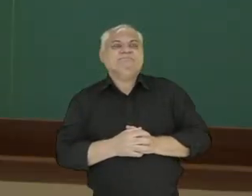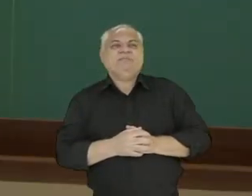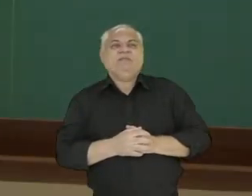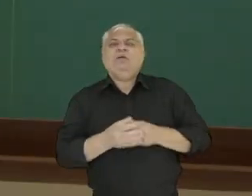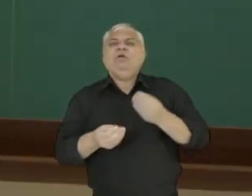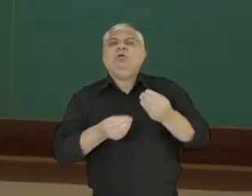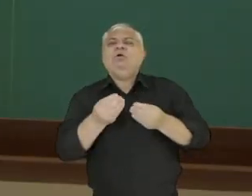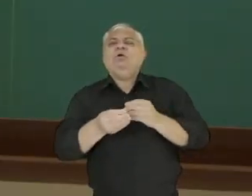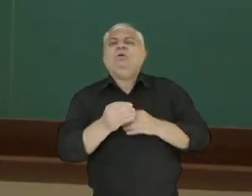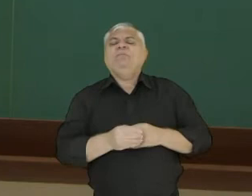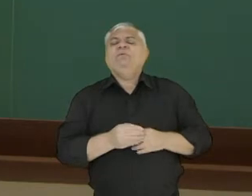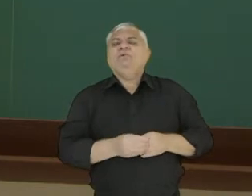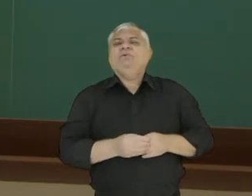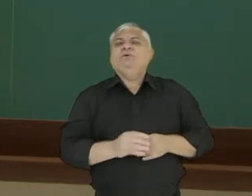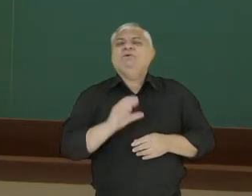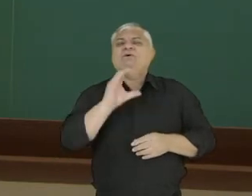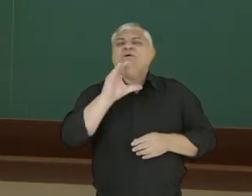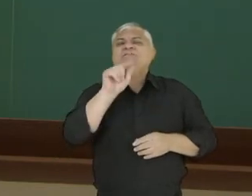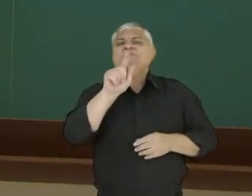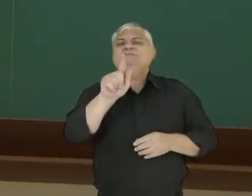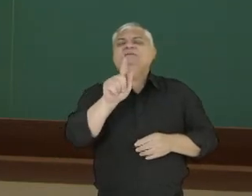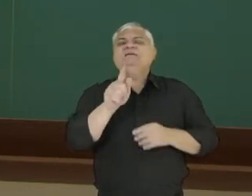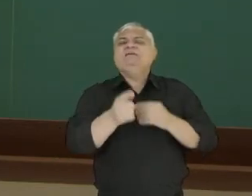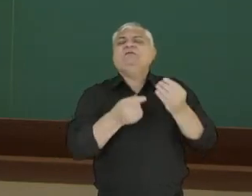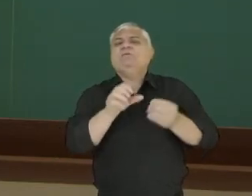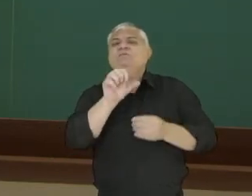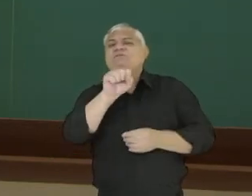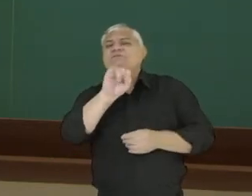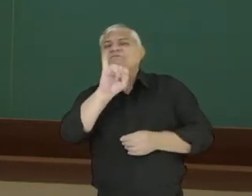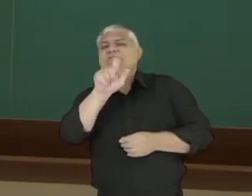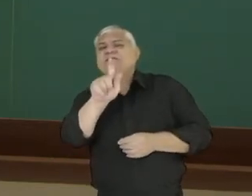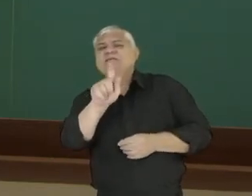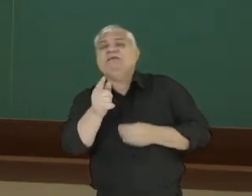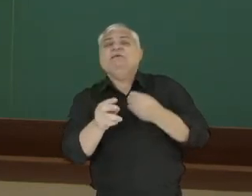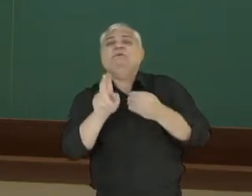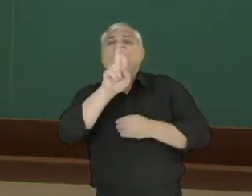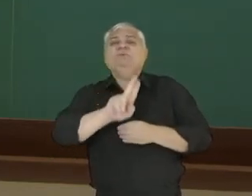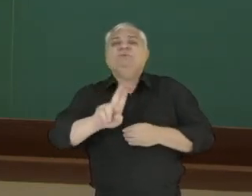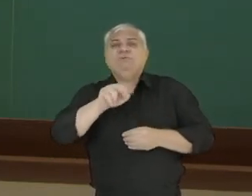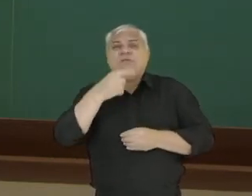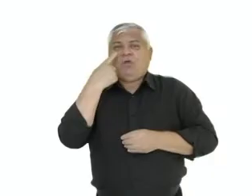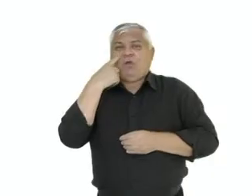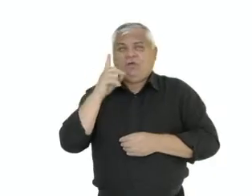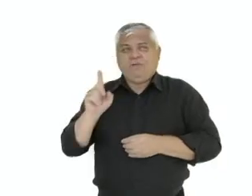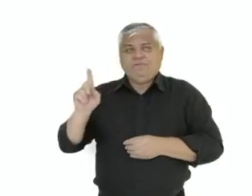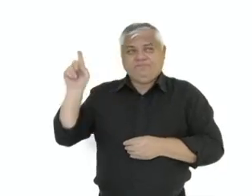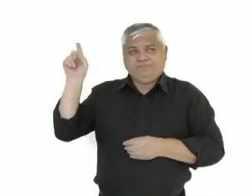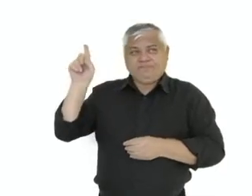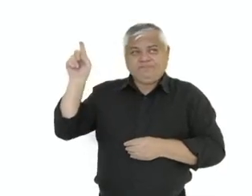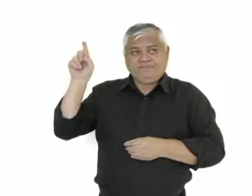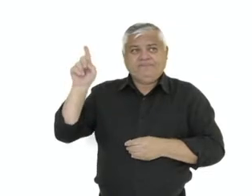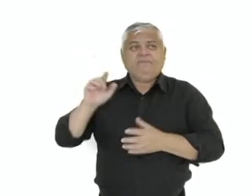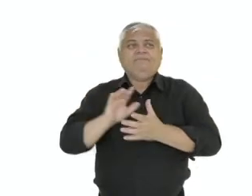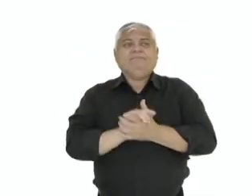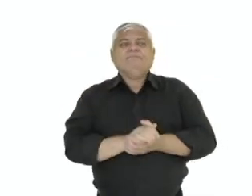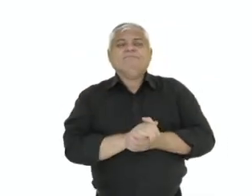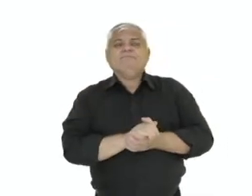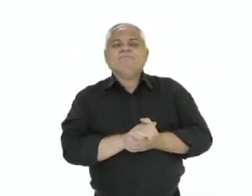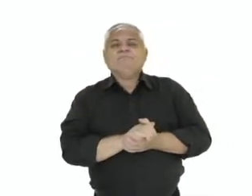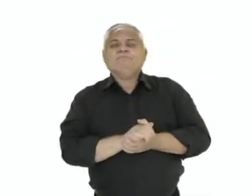o SIG, como facilitador das questões do município. Então, olha essa imagem aí na tela que vai aparecer para você, ó,